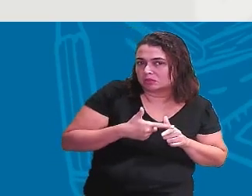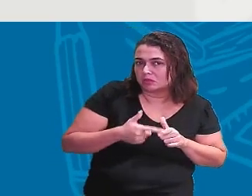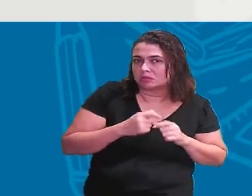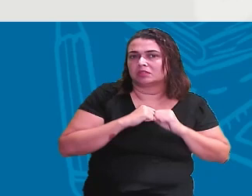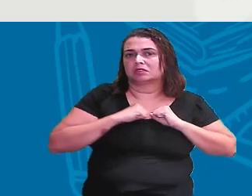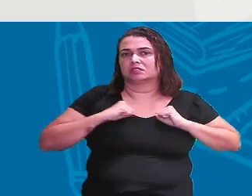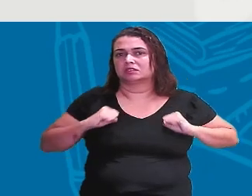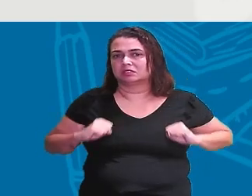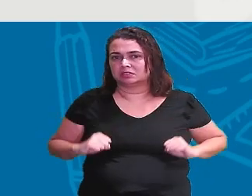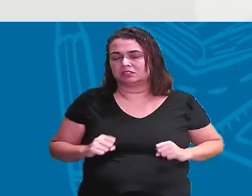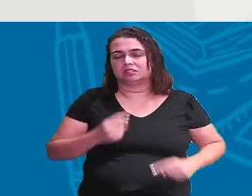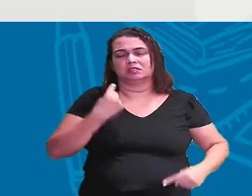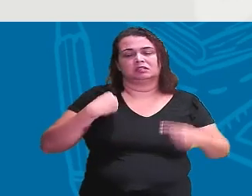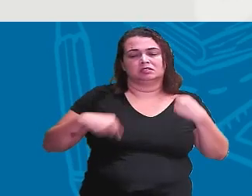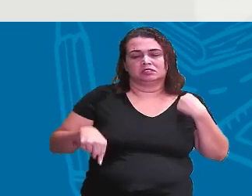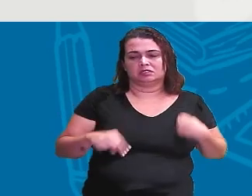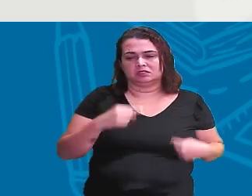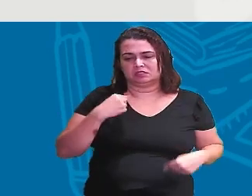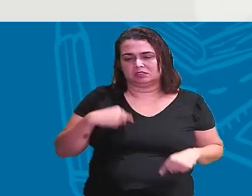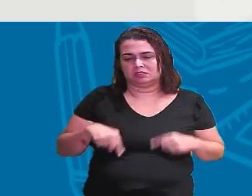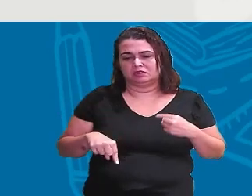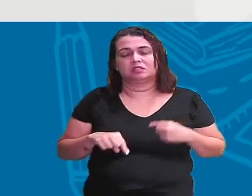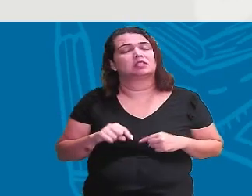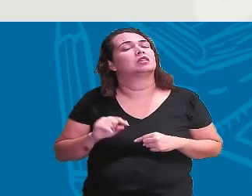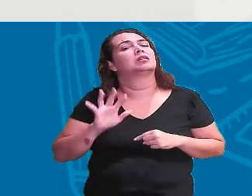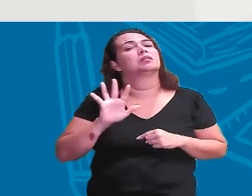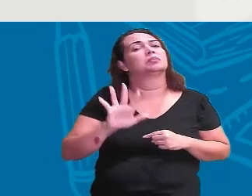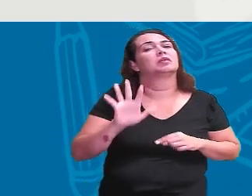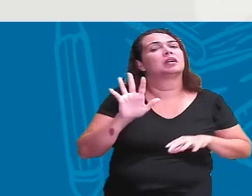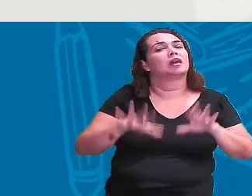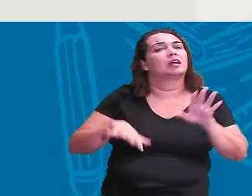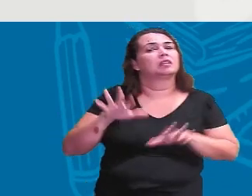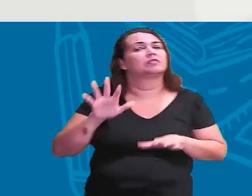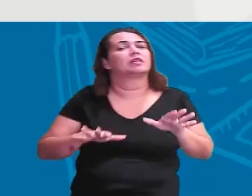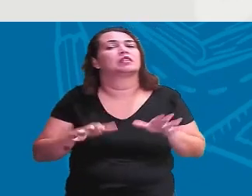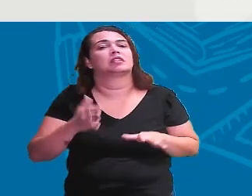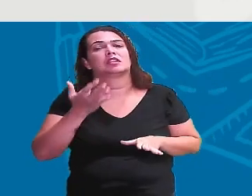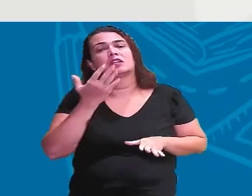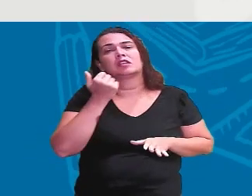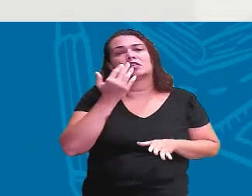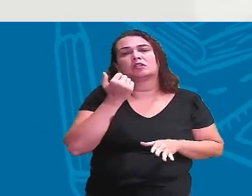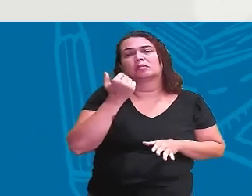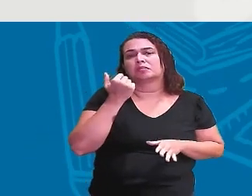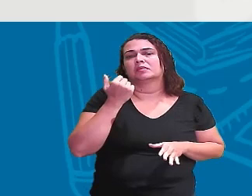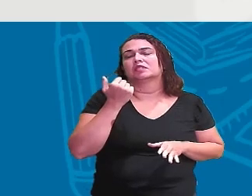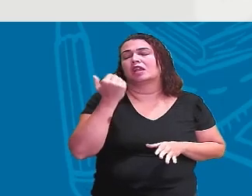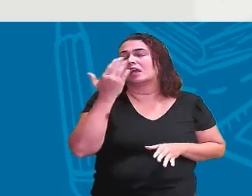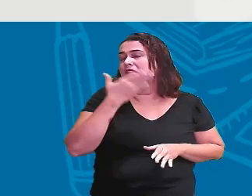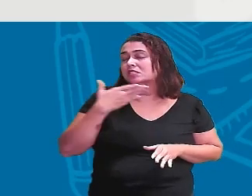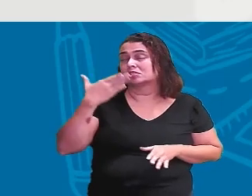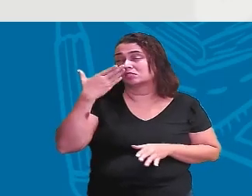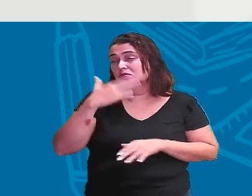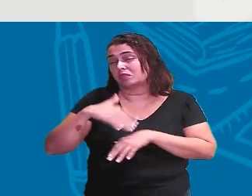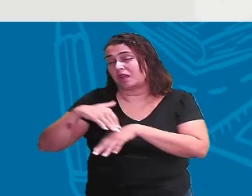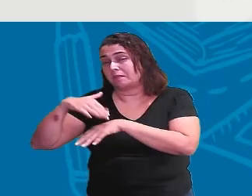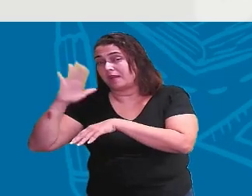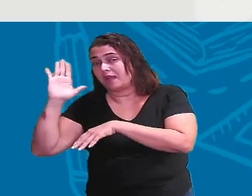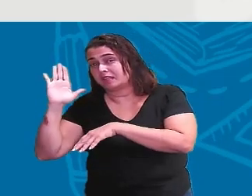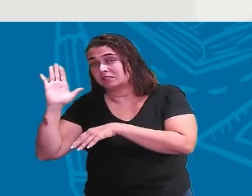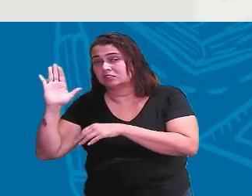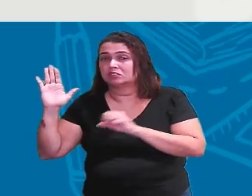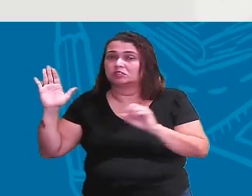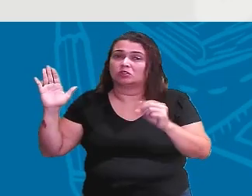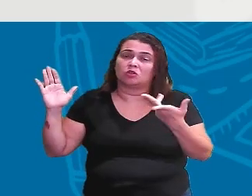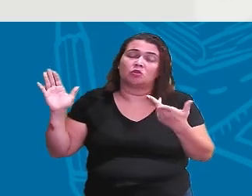sistema circulatório, tá certo? Porque de repente a gente vai estar comendo alimentos que têm muito açúcar ou alimentos que